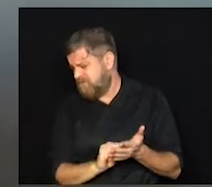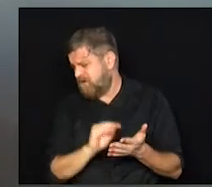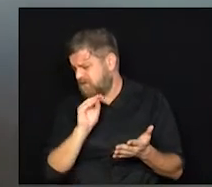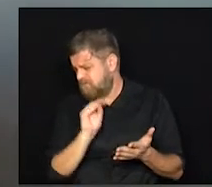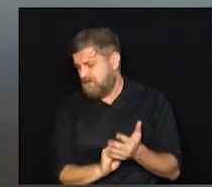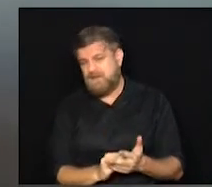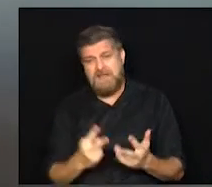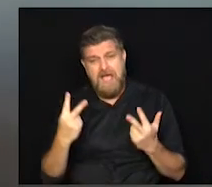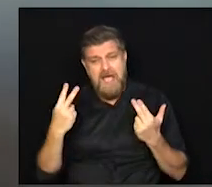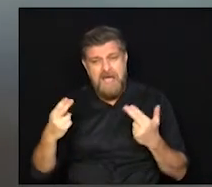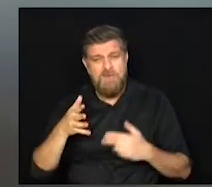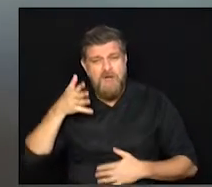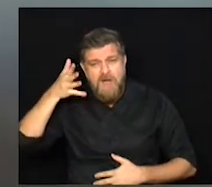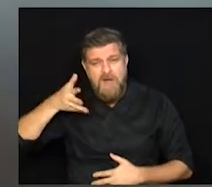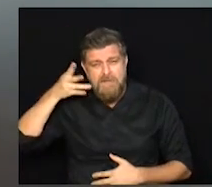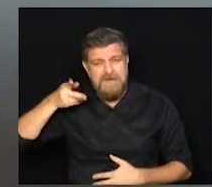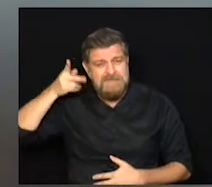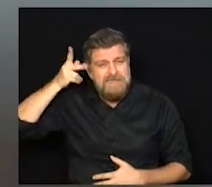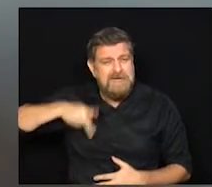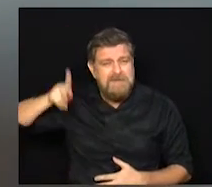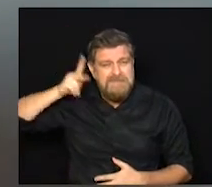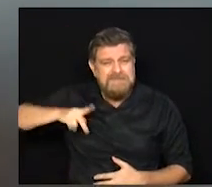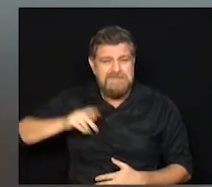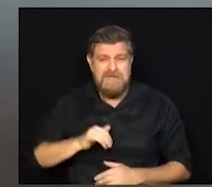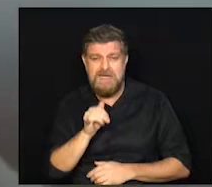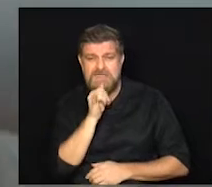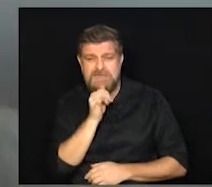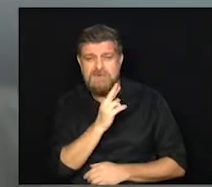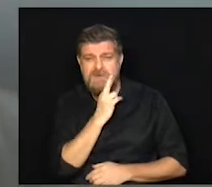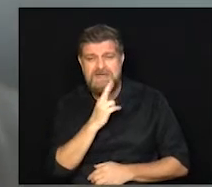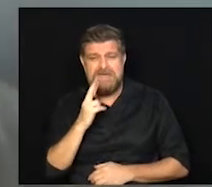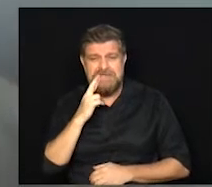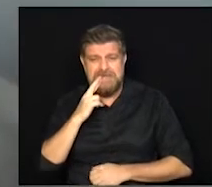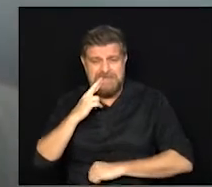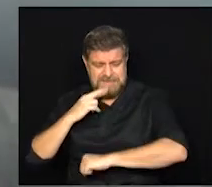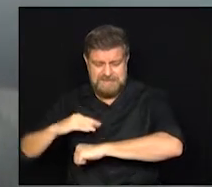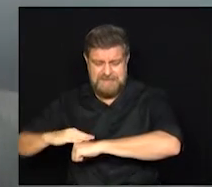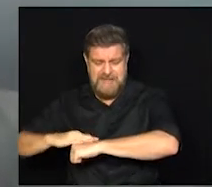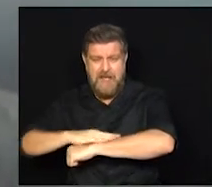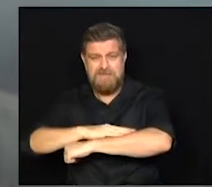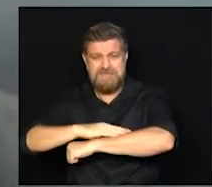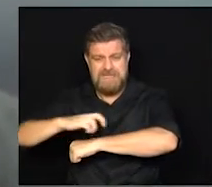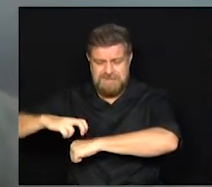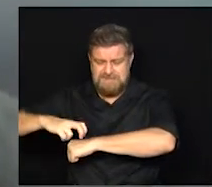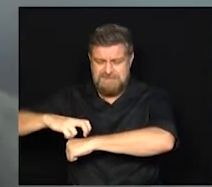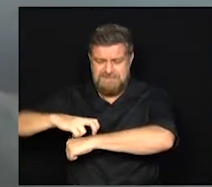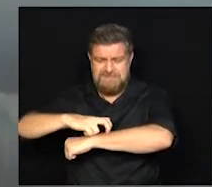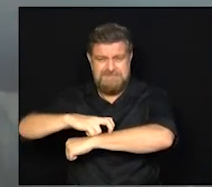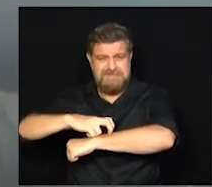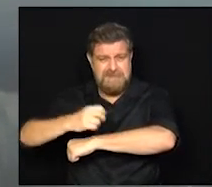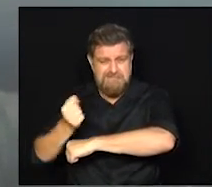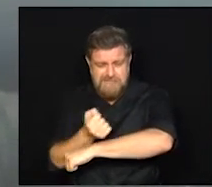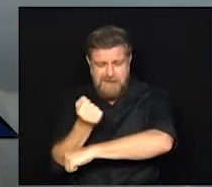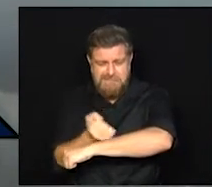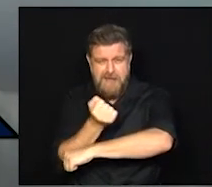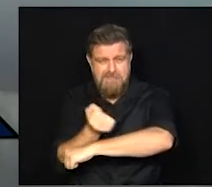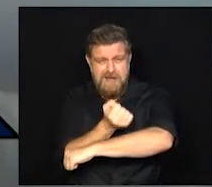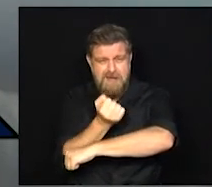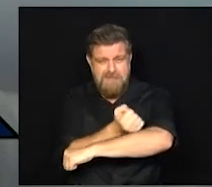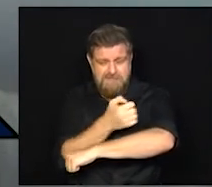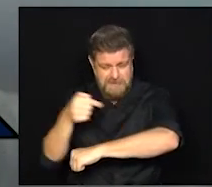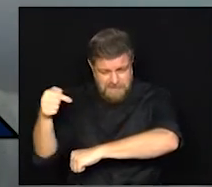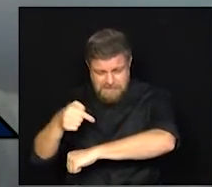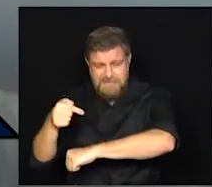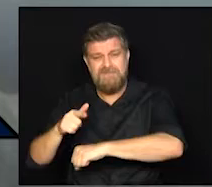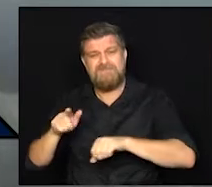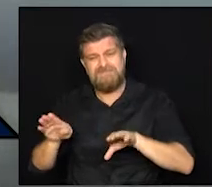falou, em restaurante, em calçadas, muita coisa para ser feito ainda.